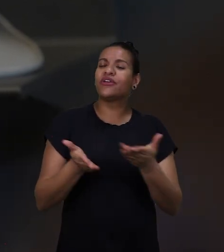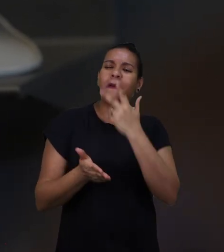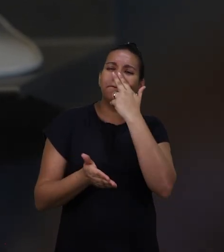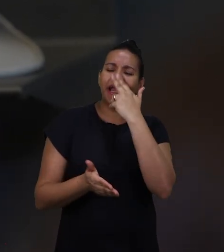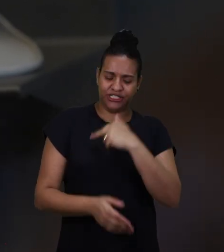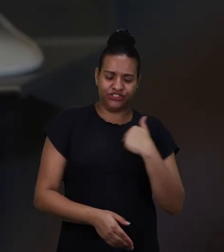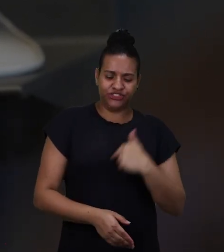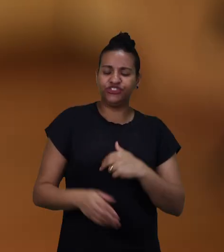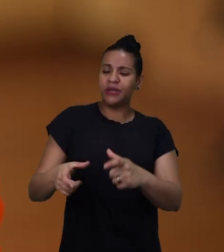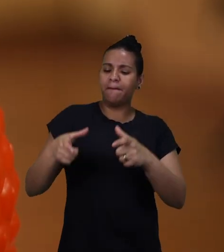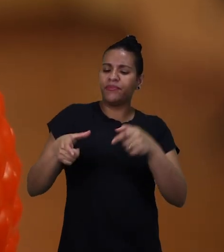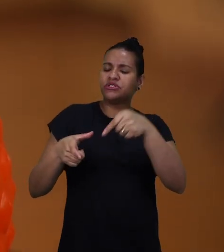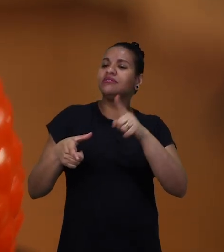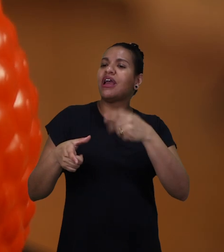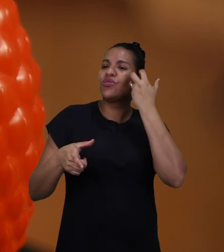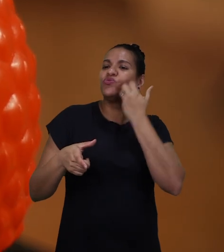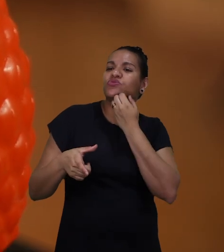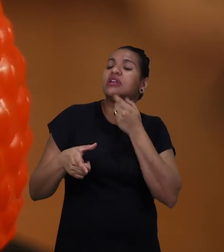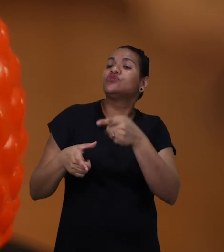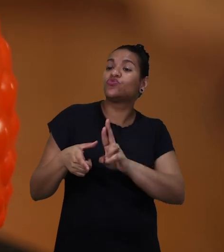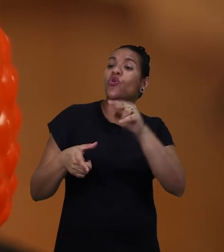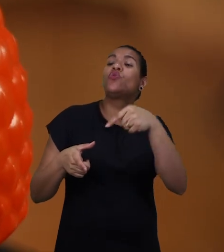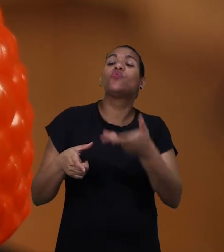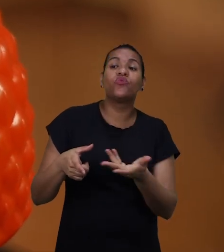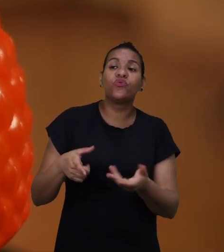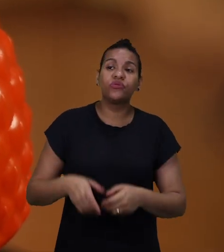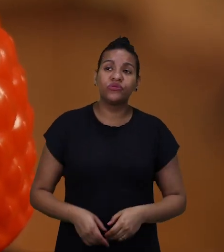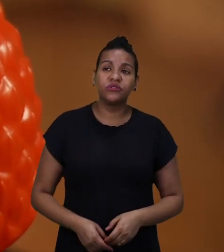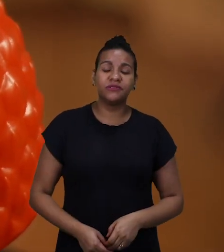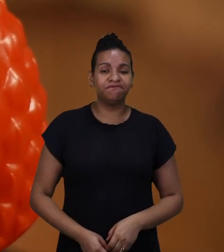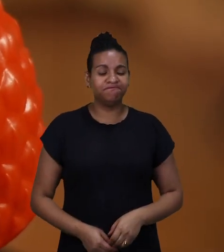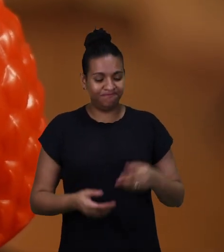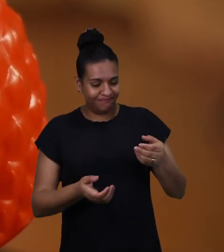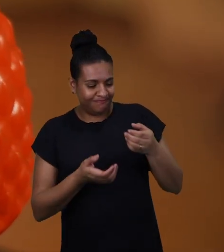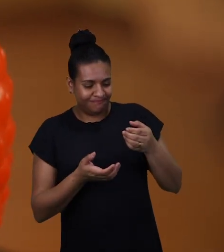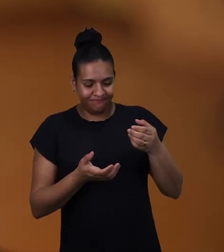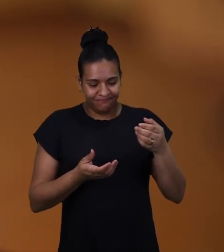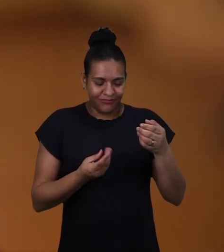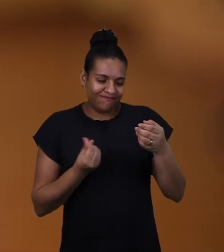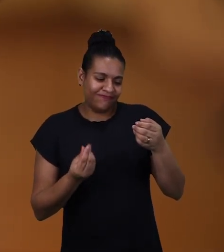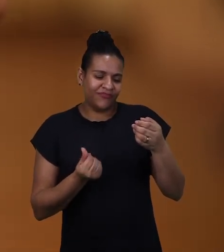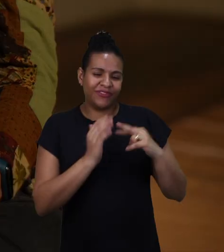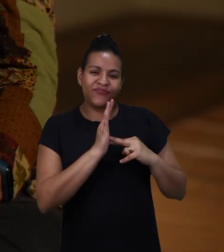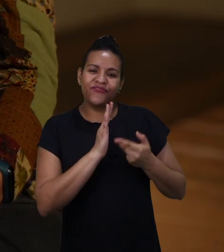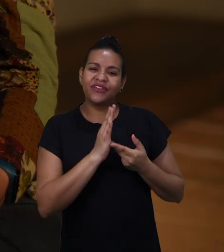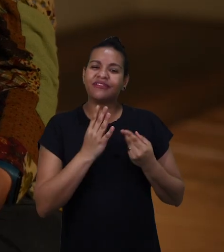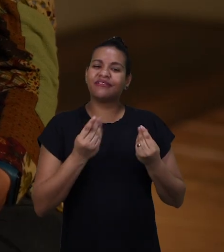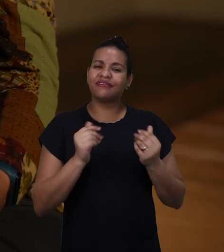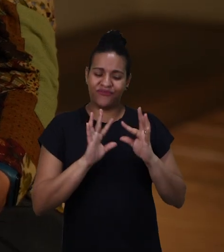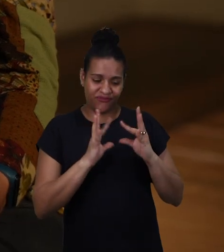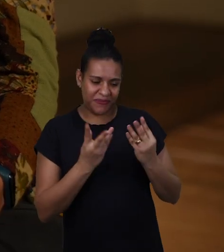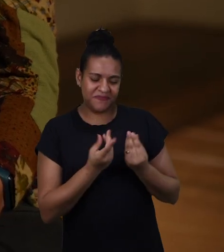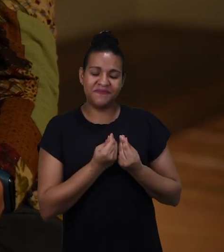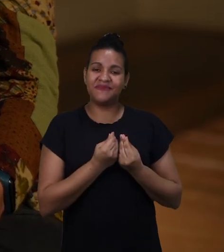E essa porcelana chinesa que pertenceu a Dom João VI? Ela significa